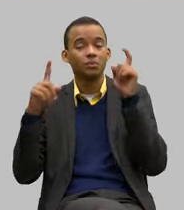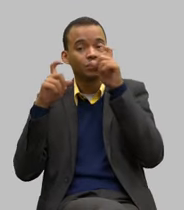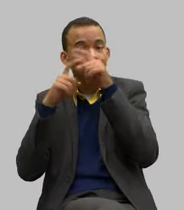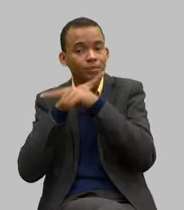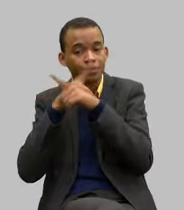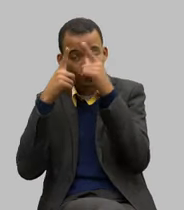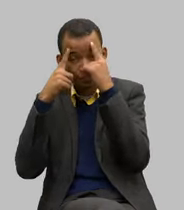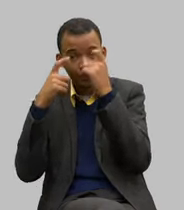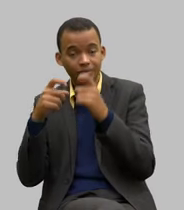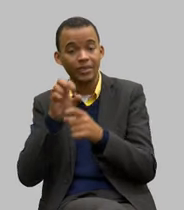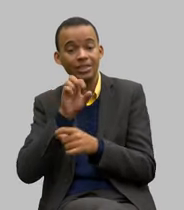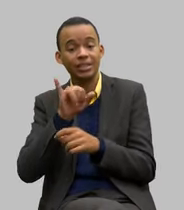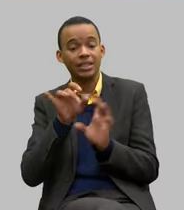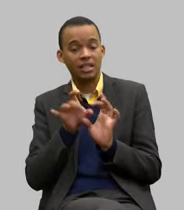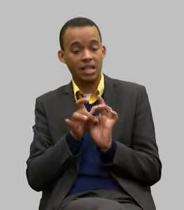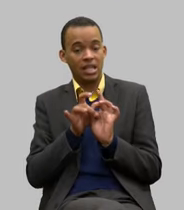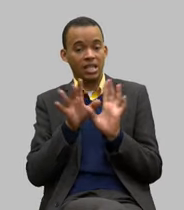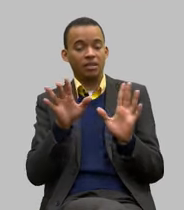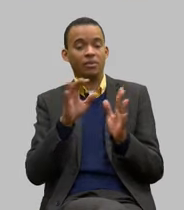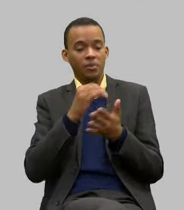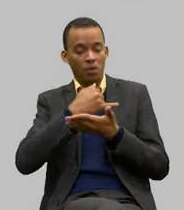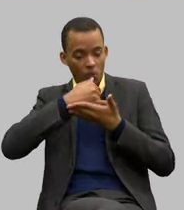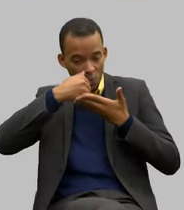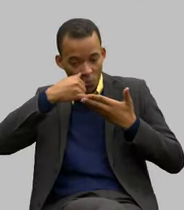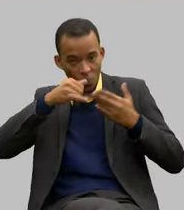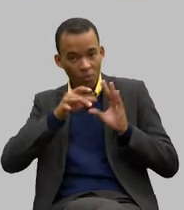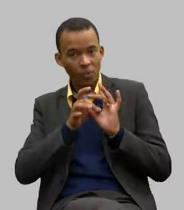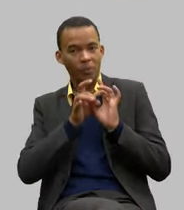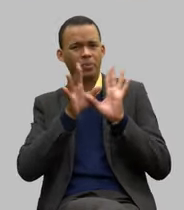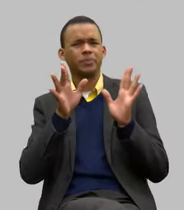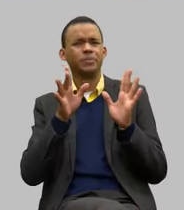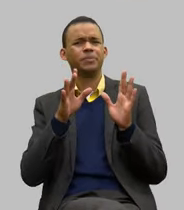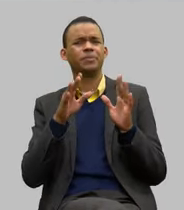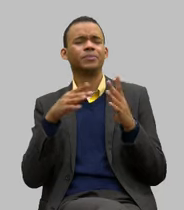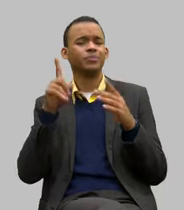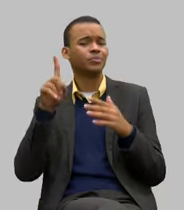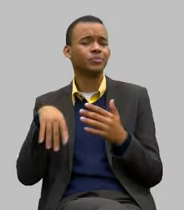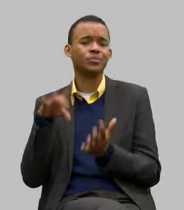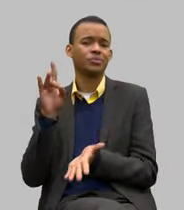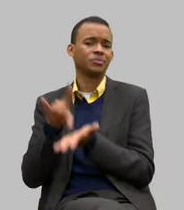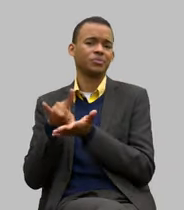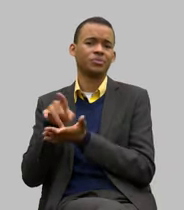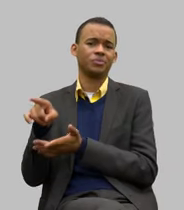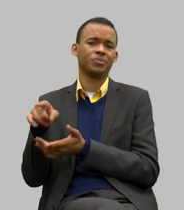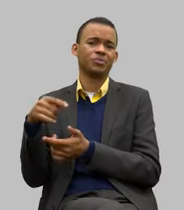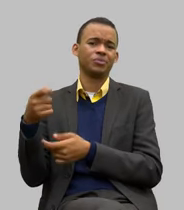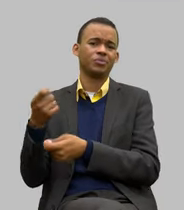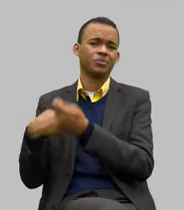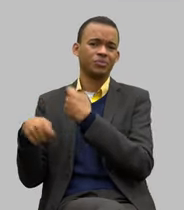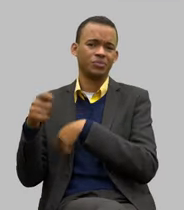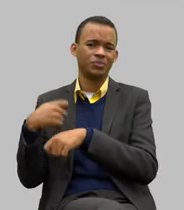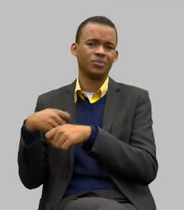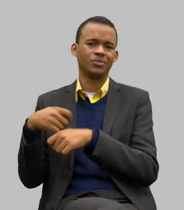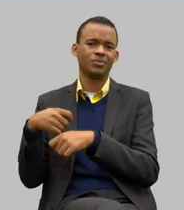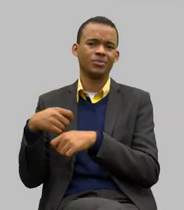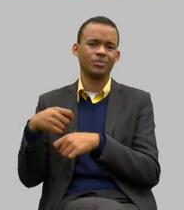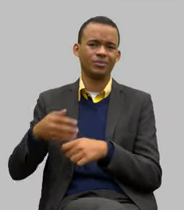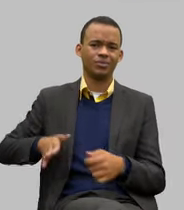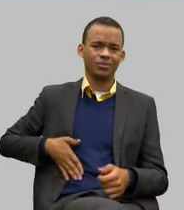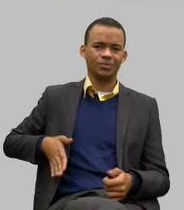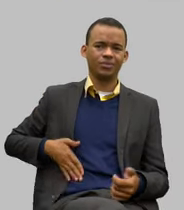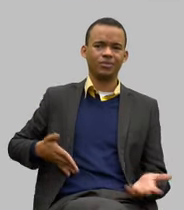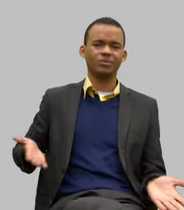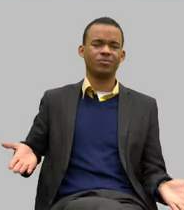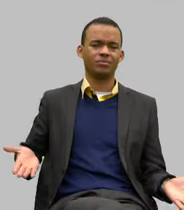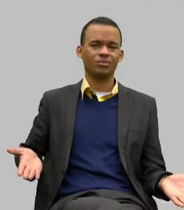liberar a droga do jeito que eles fizeram Ontem eles oficializam o tráfego o senhor tem o senhor não tem dúvida disso n secretário não